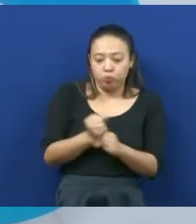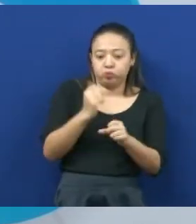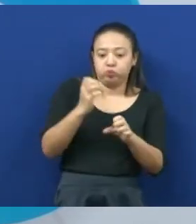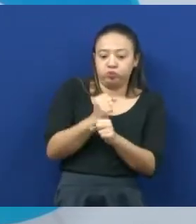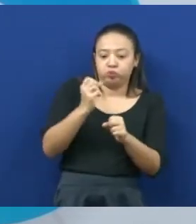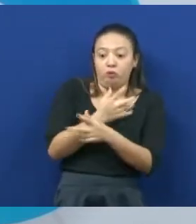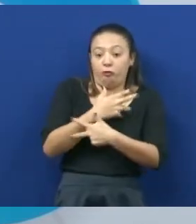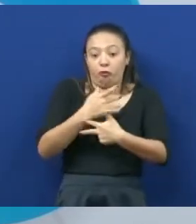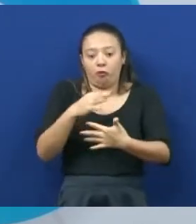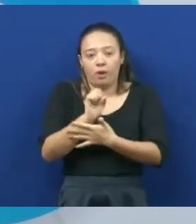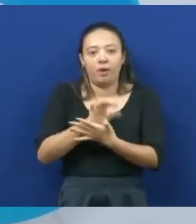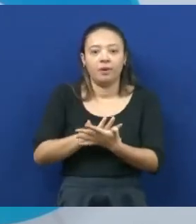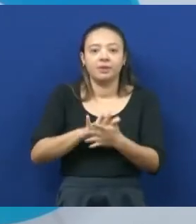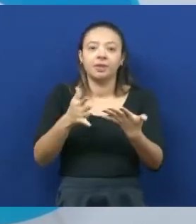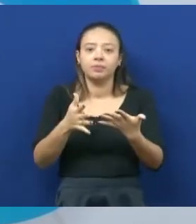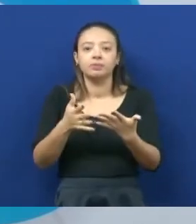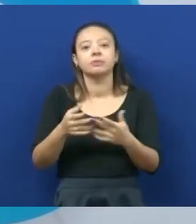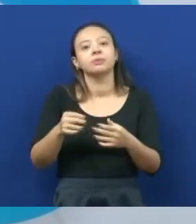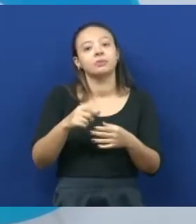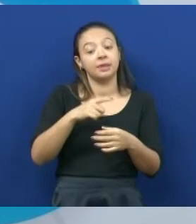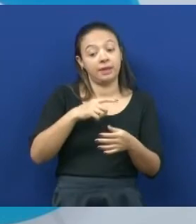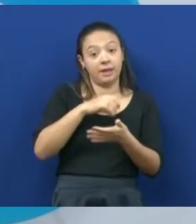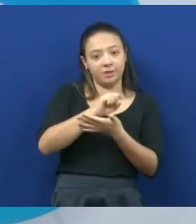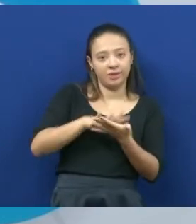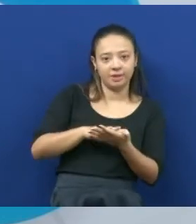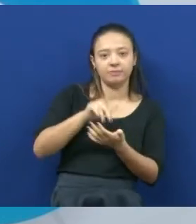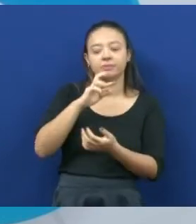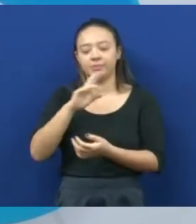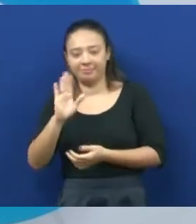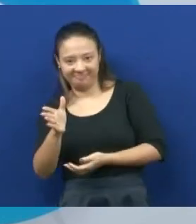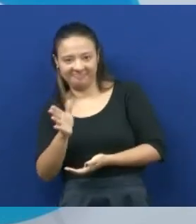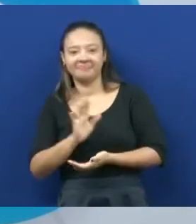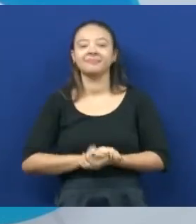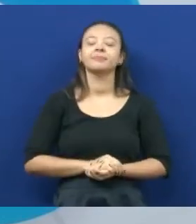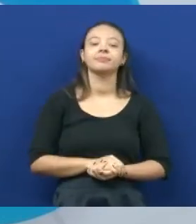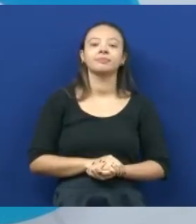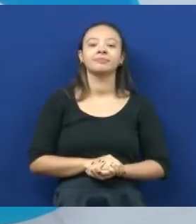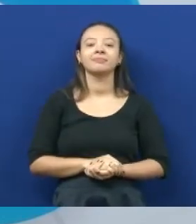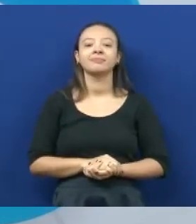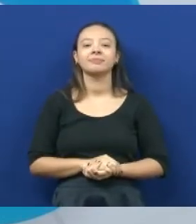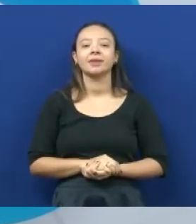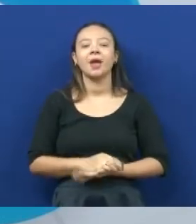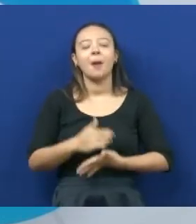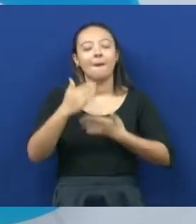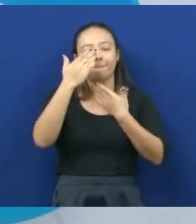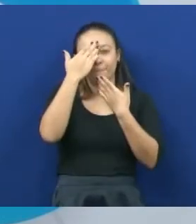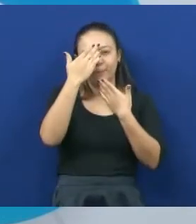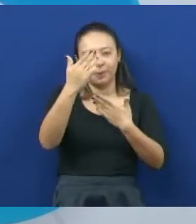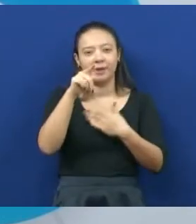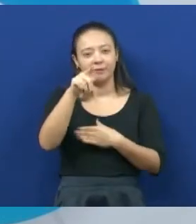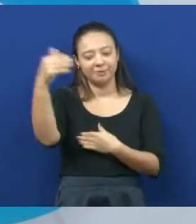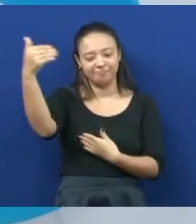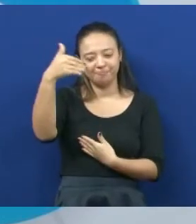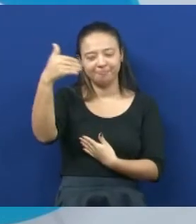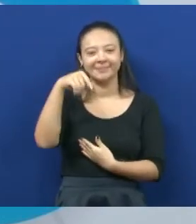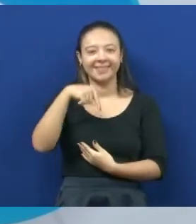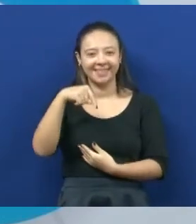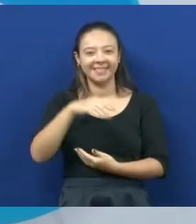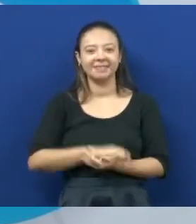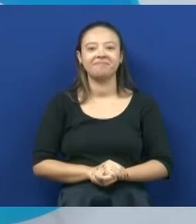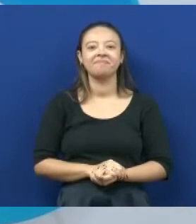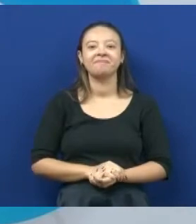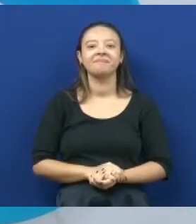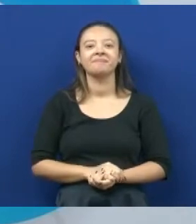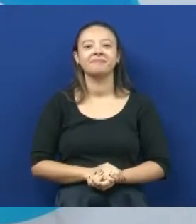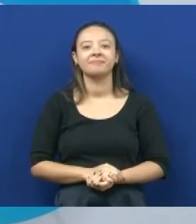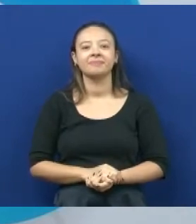mais. Vai respondendo, tá bom? À medida do seu tempo. Eu aproveito para te agradecer pela sua participação, pela sua